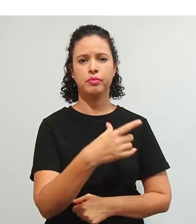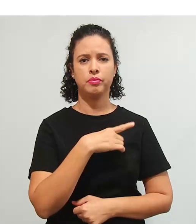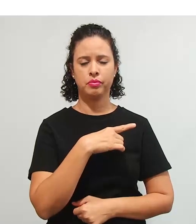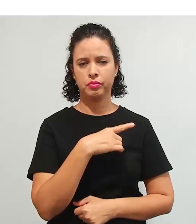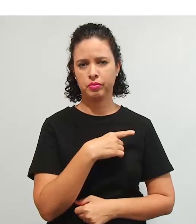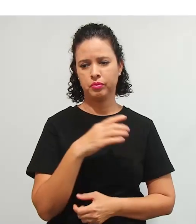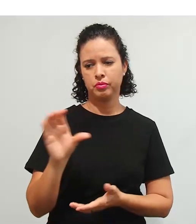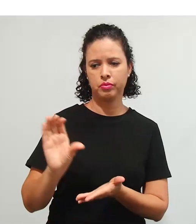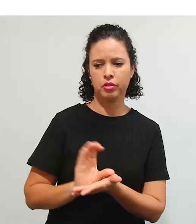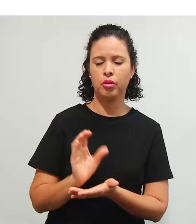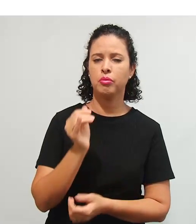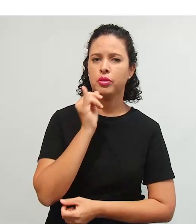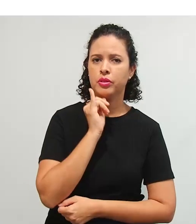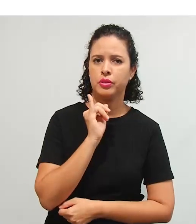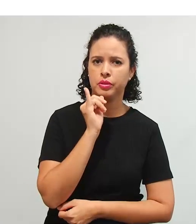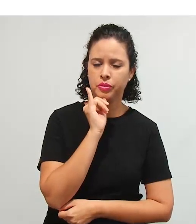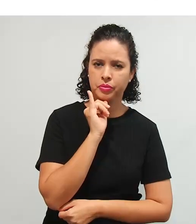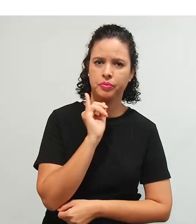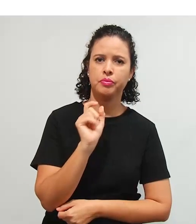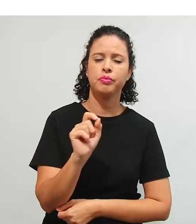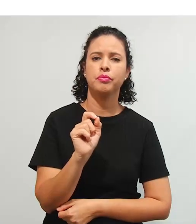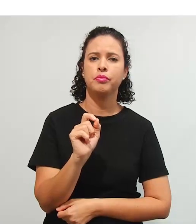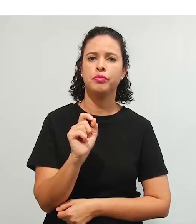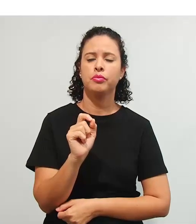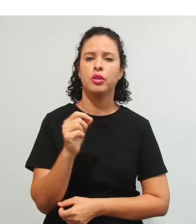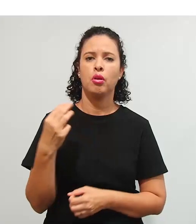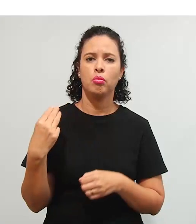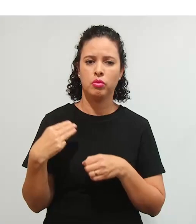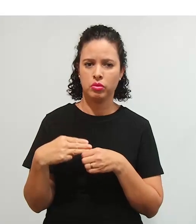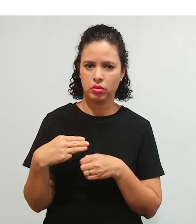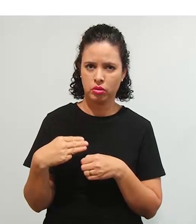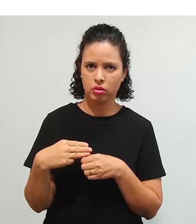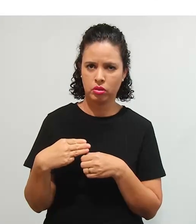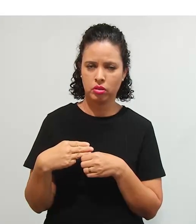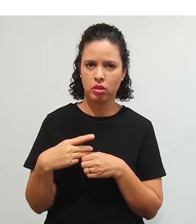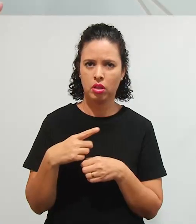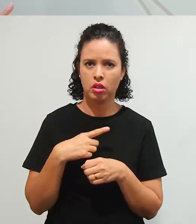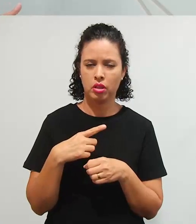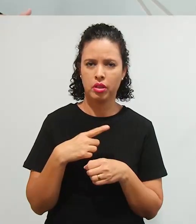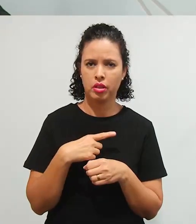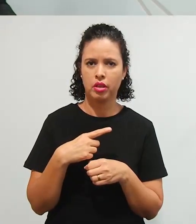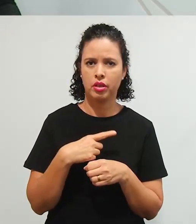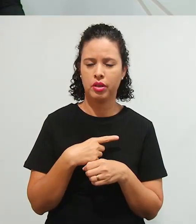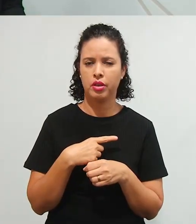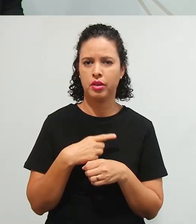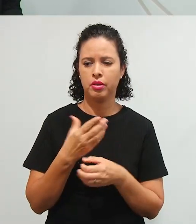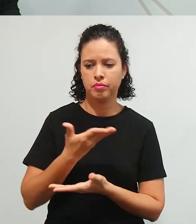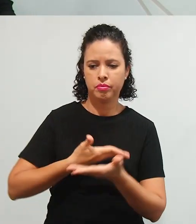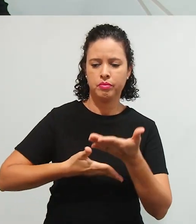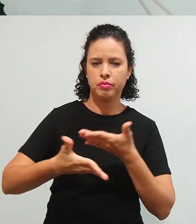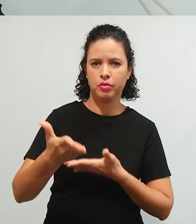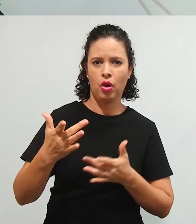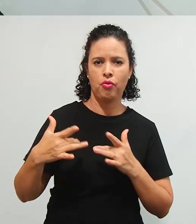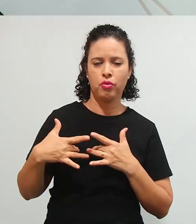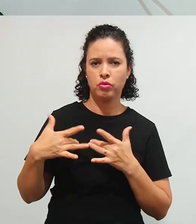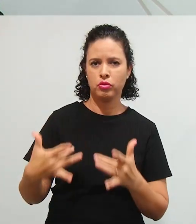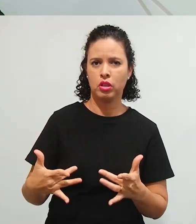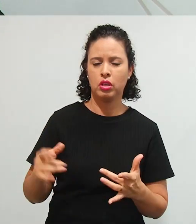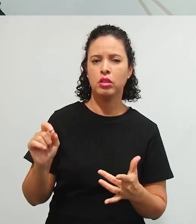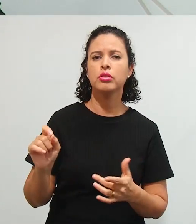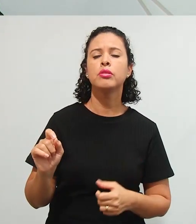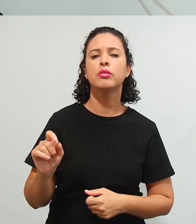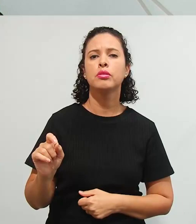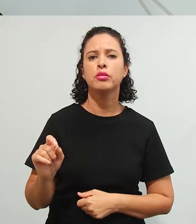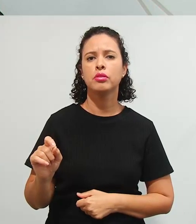receitas financeiras. Um exemplo é quando o município ele recebe uma transferência voluntária, uma receita de